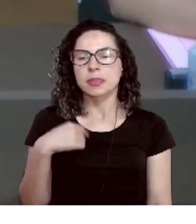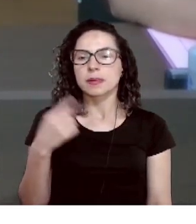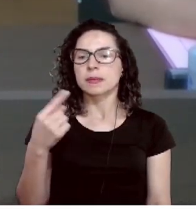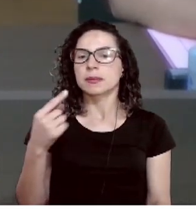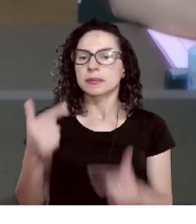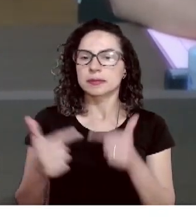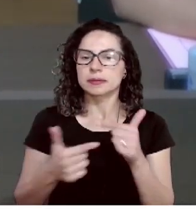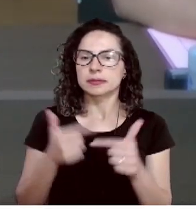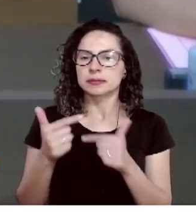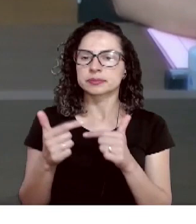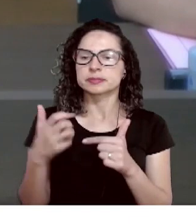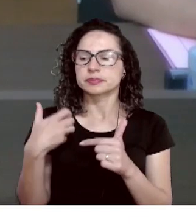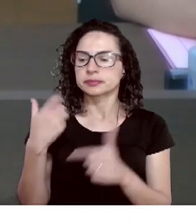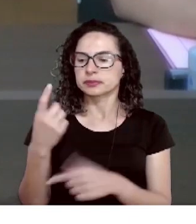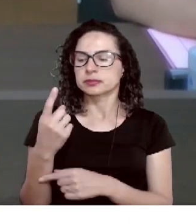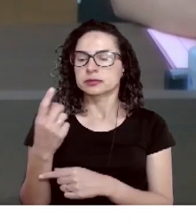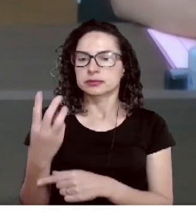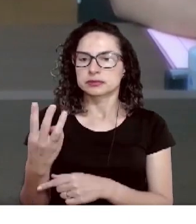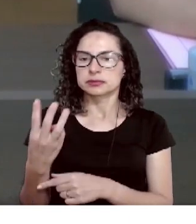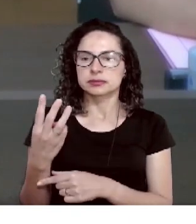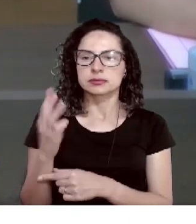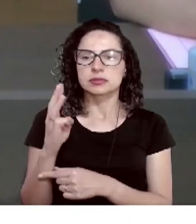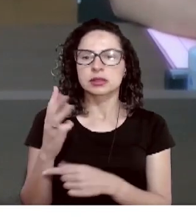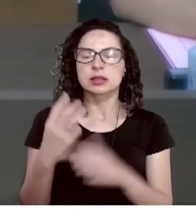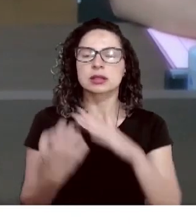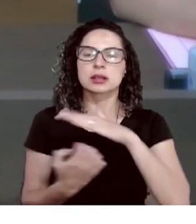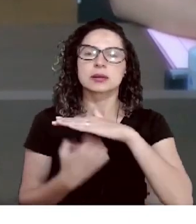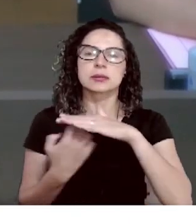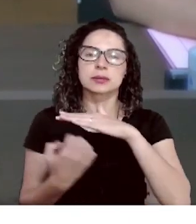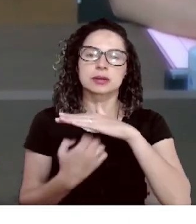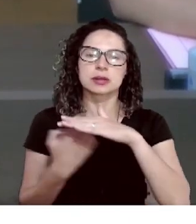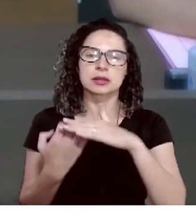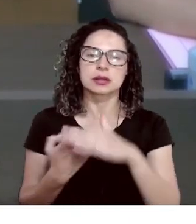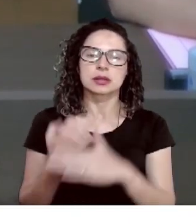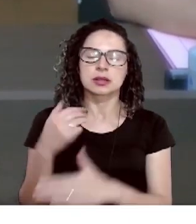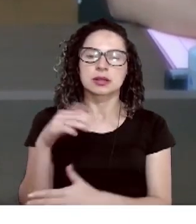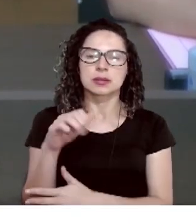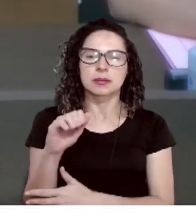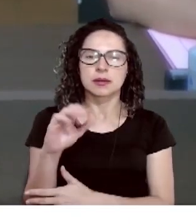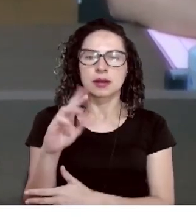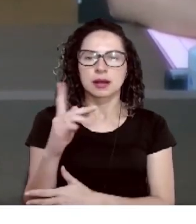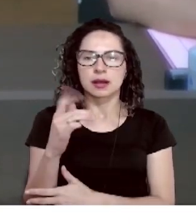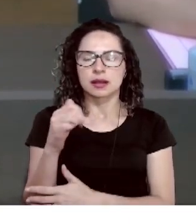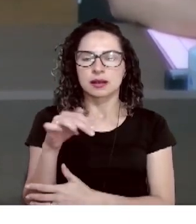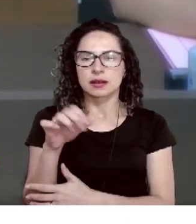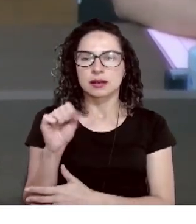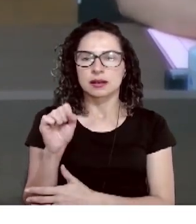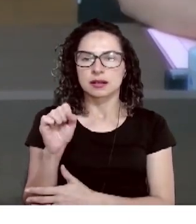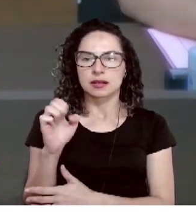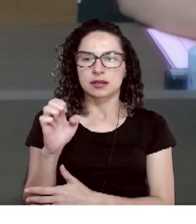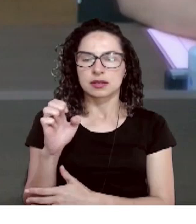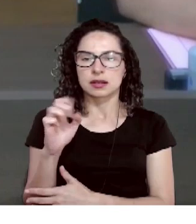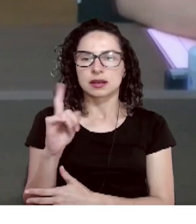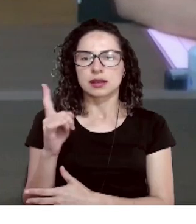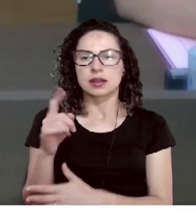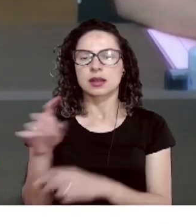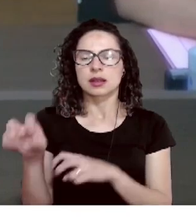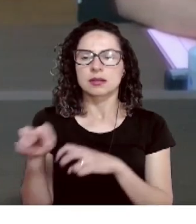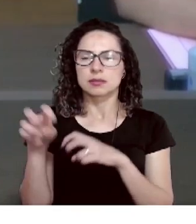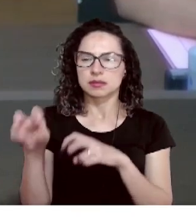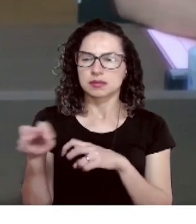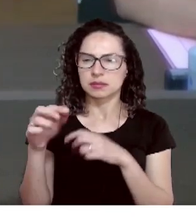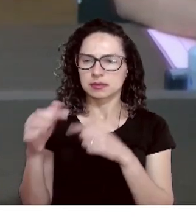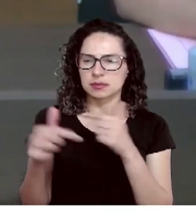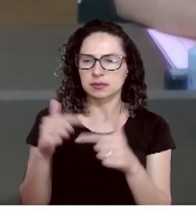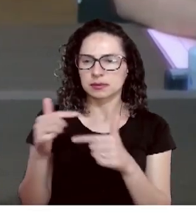aos 13 anos de idade, na empresa Marchas Implementos Agrícolas, onde